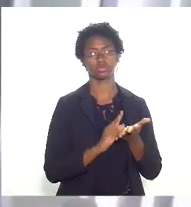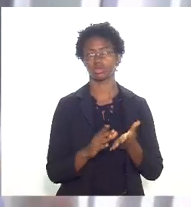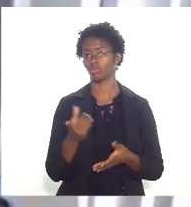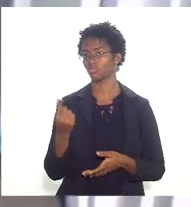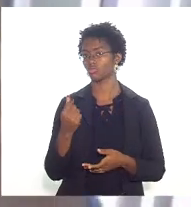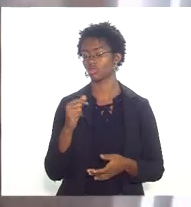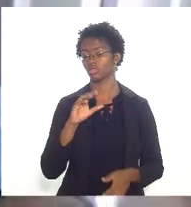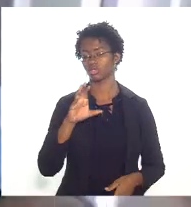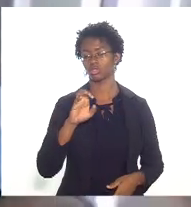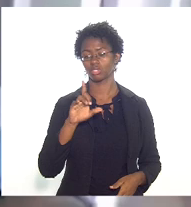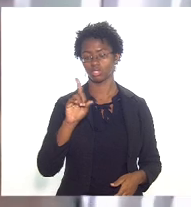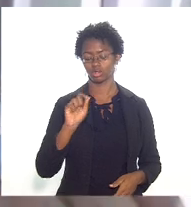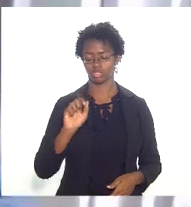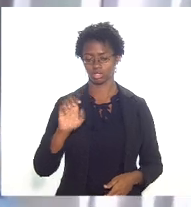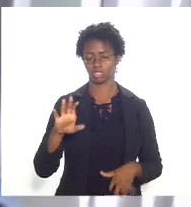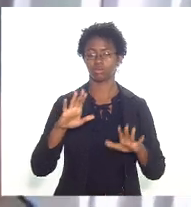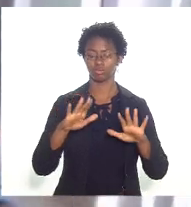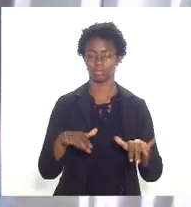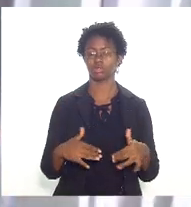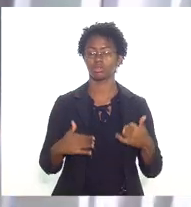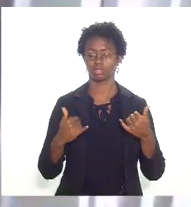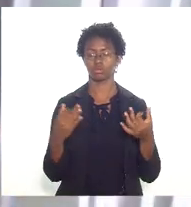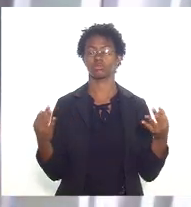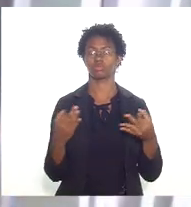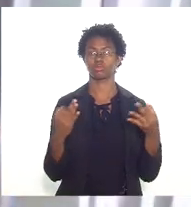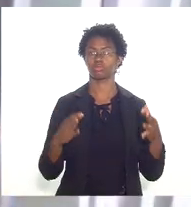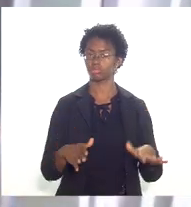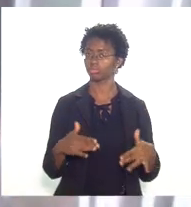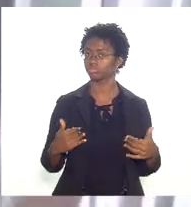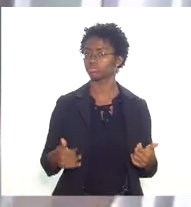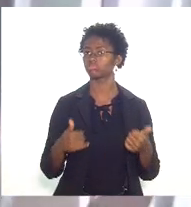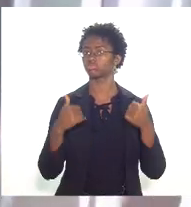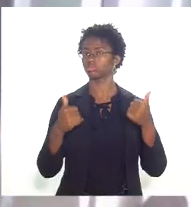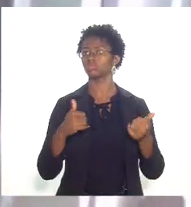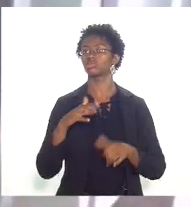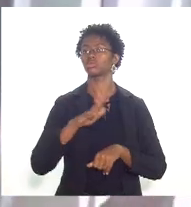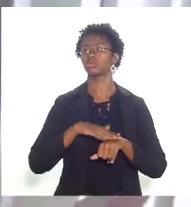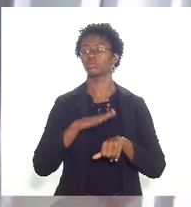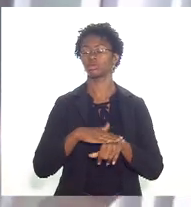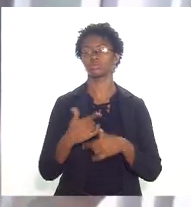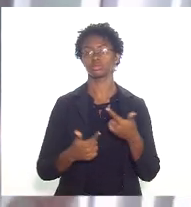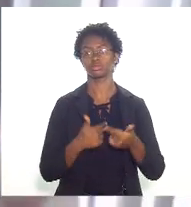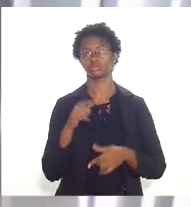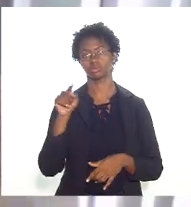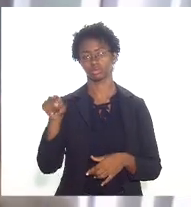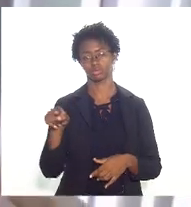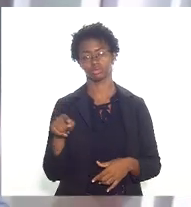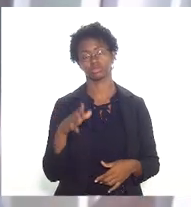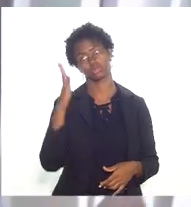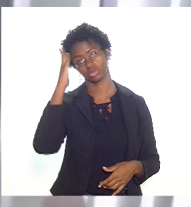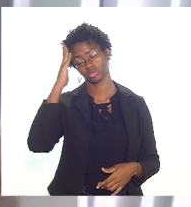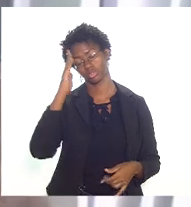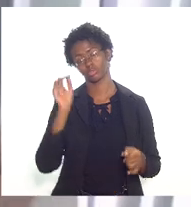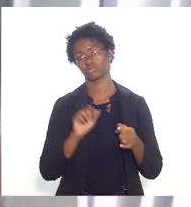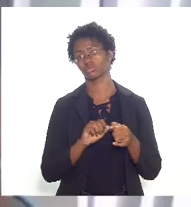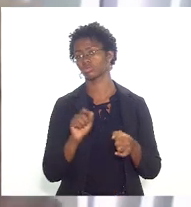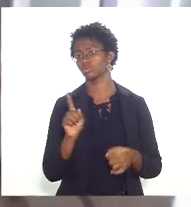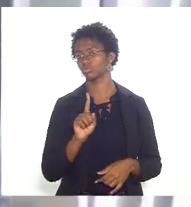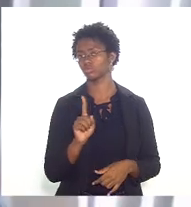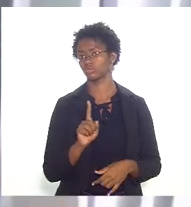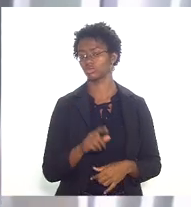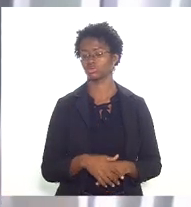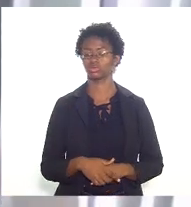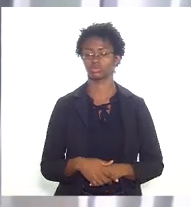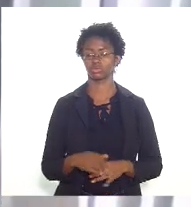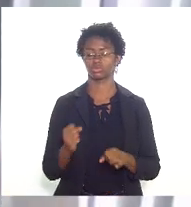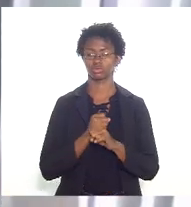Cedae no aprimoramento é da sua própria operação o vilão foi feito Glória 2019 tem um ano